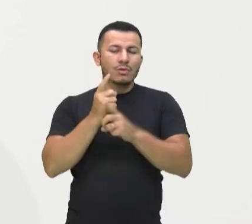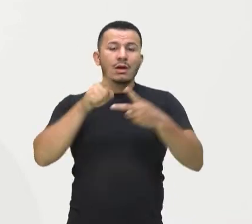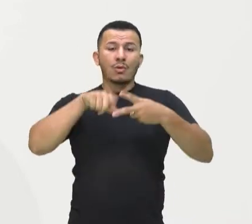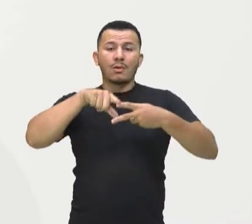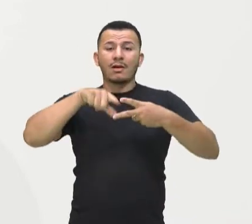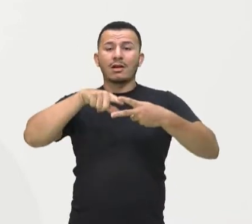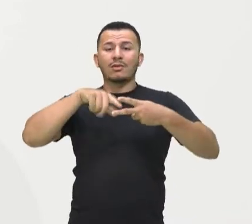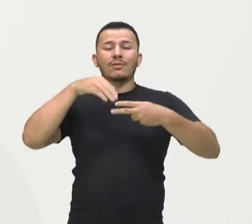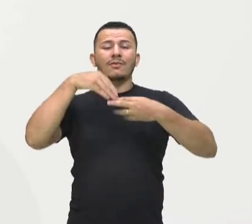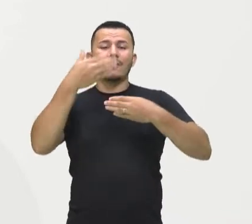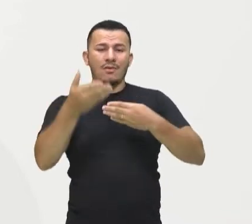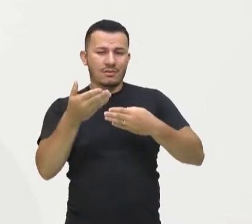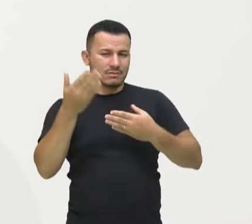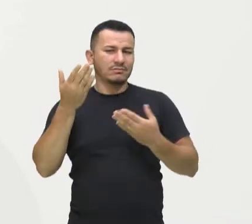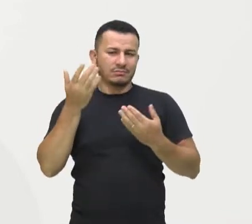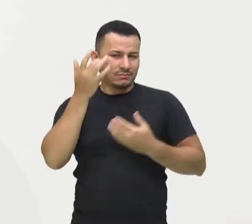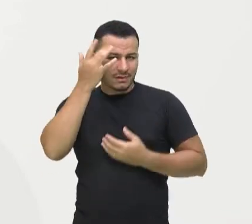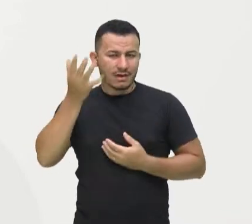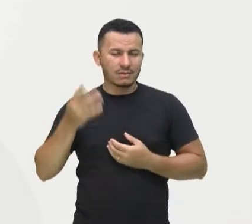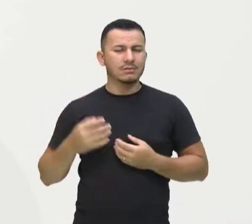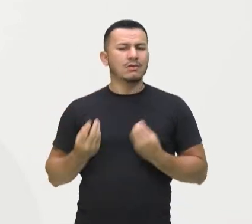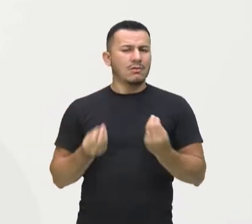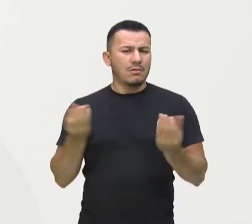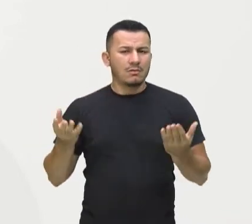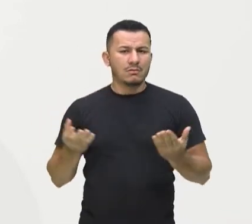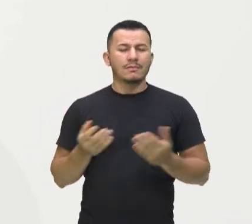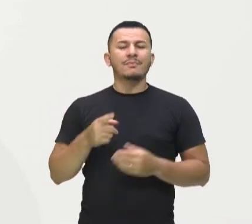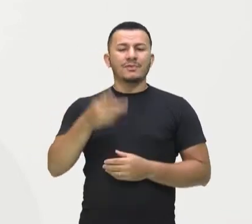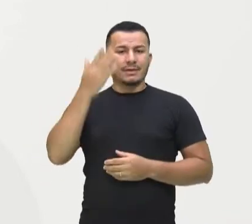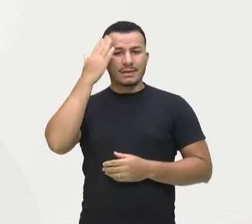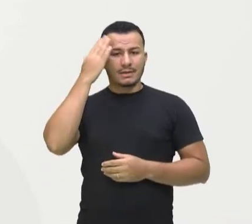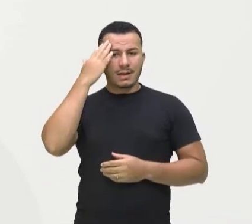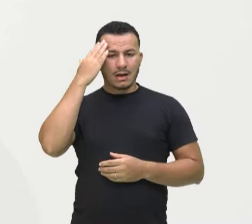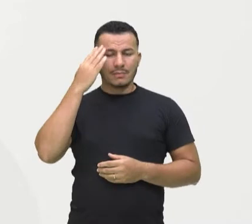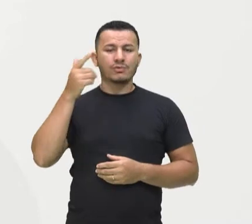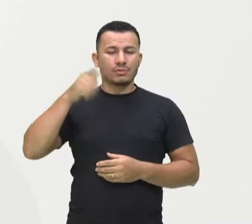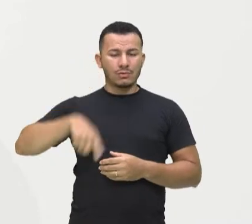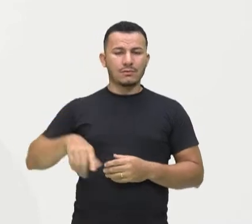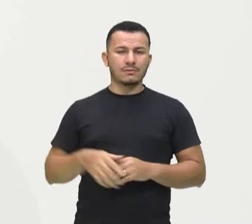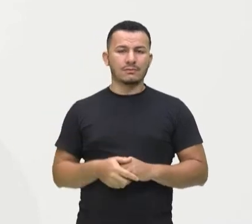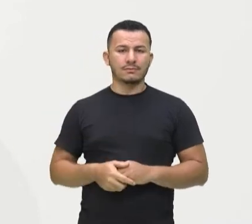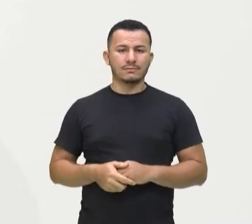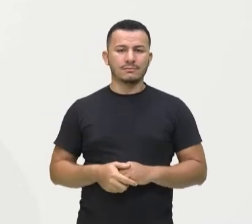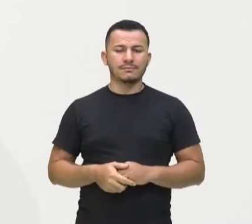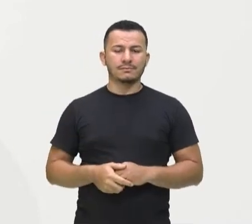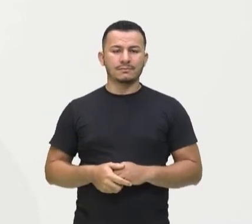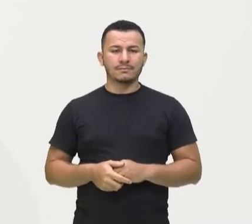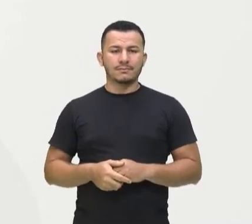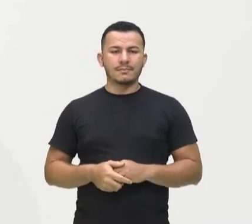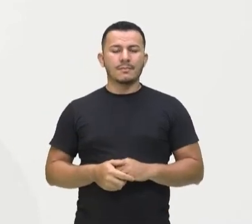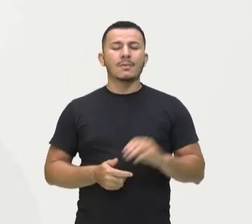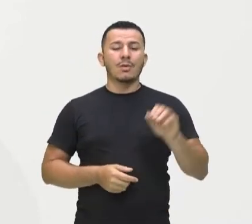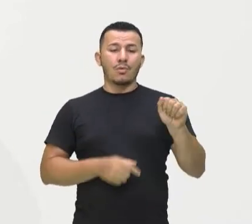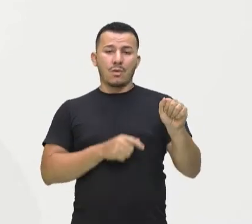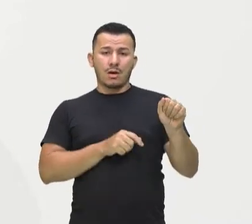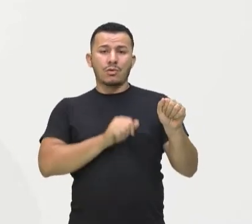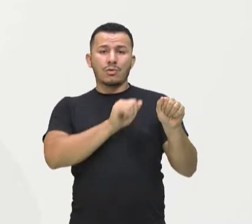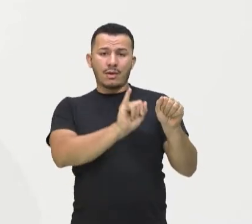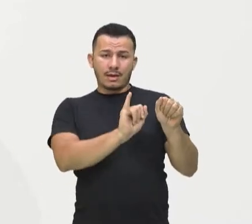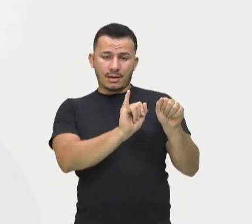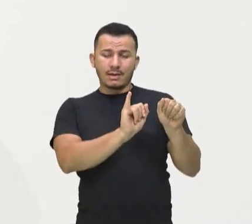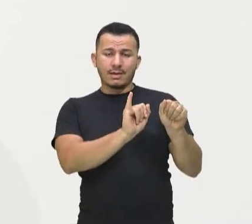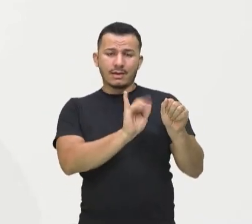ângulo externo, tá legal? Por quê? O que, que a gente já sabe? O professor vai fazer bem aqui do lado. A gente sabe, ó, que o ângulo